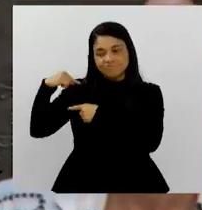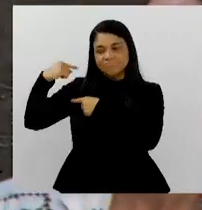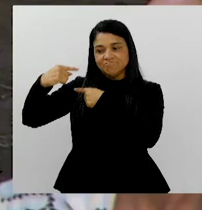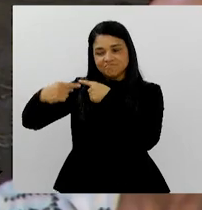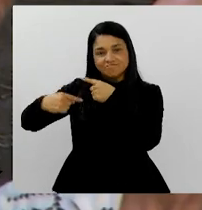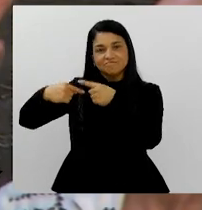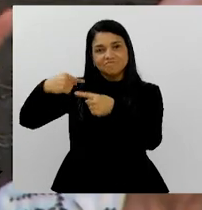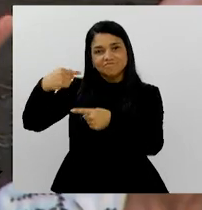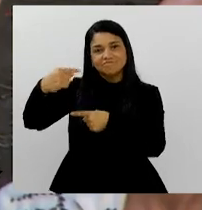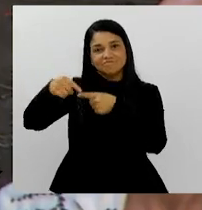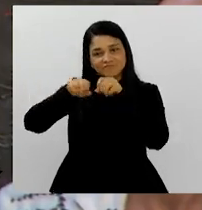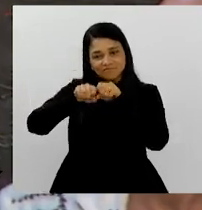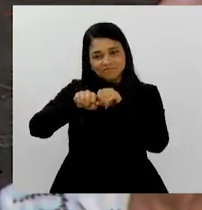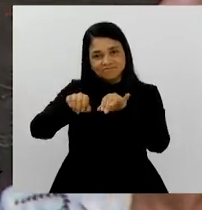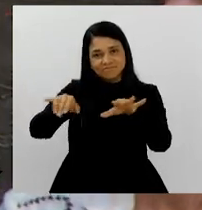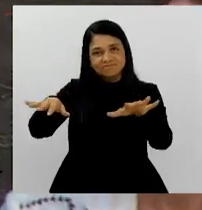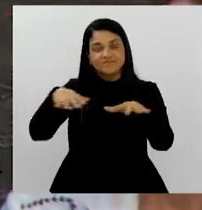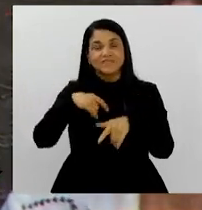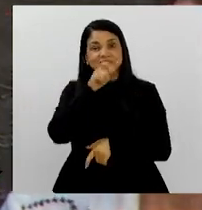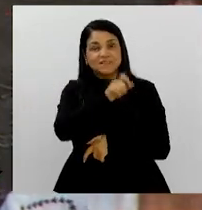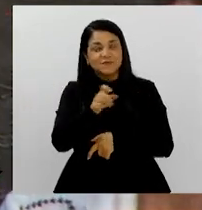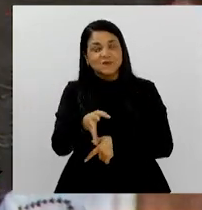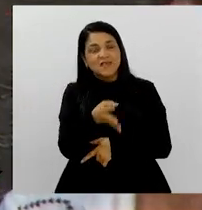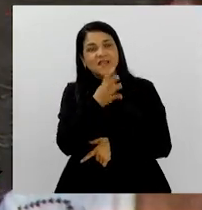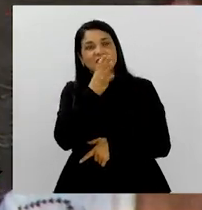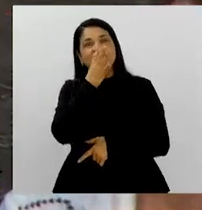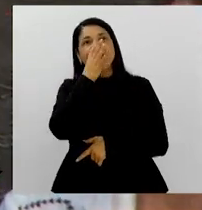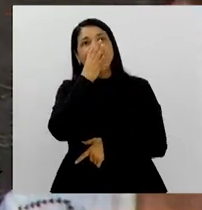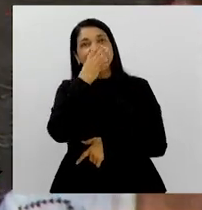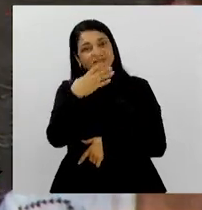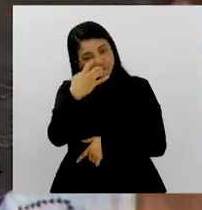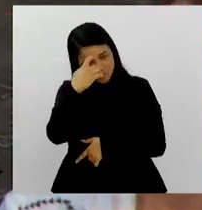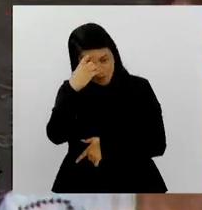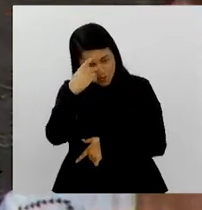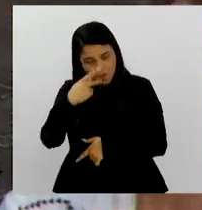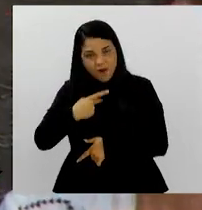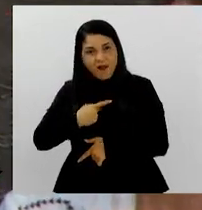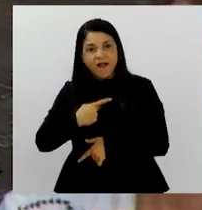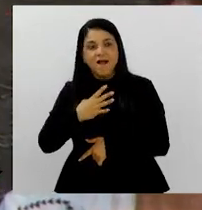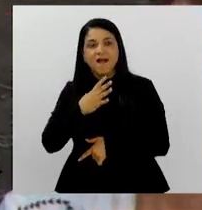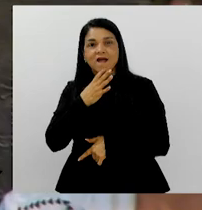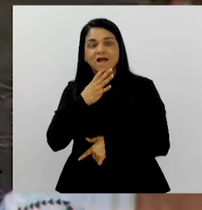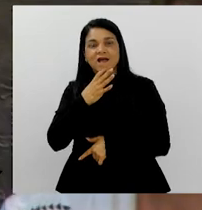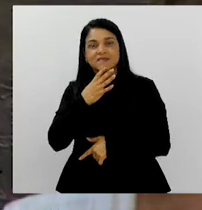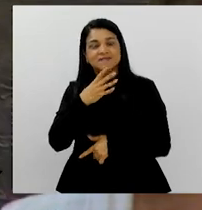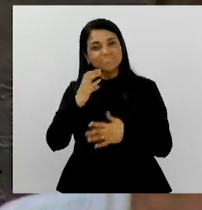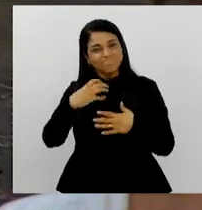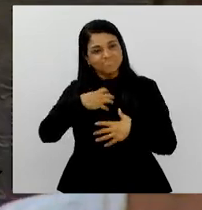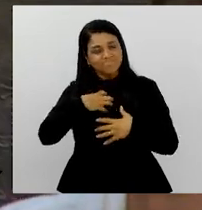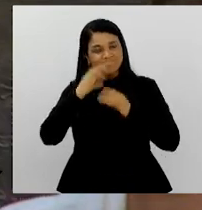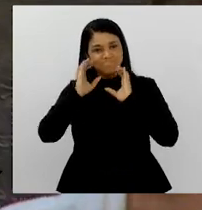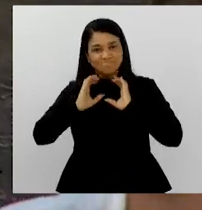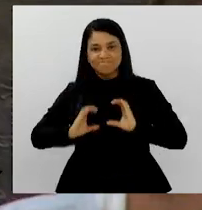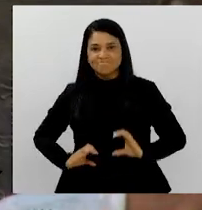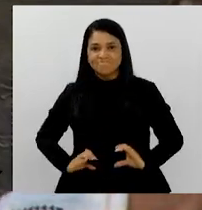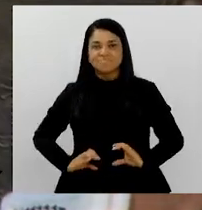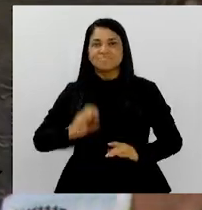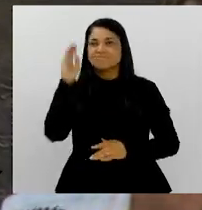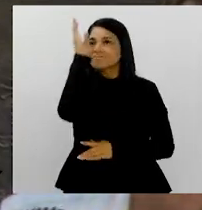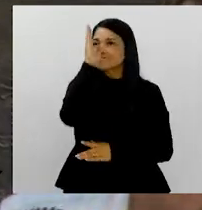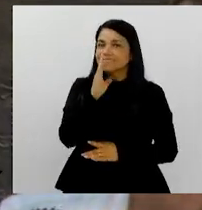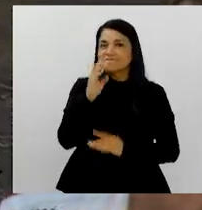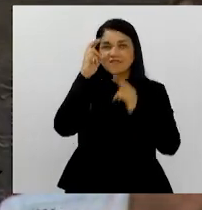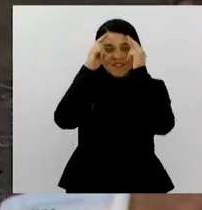as pessoas se encantem e, se encantando, se reconhecem e se sentem cidadãos de um país que tem que